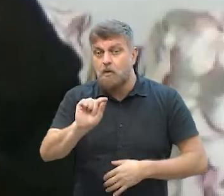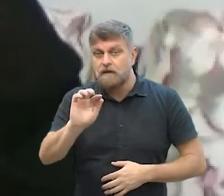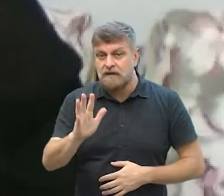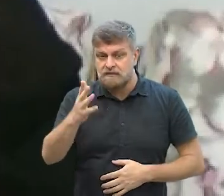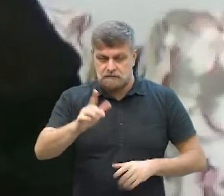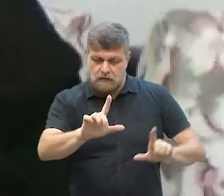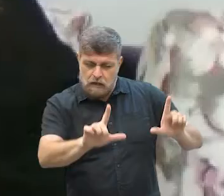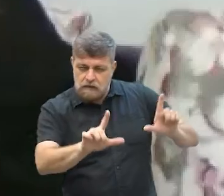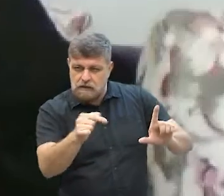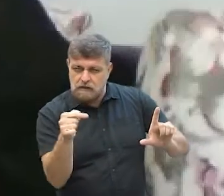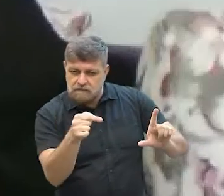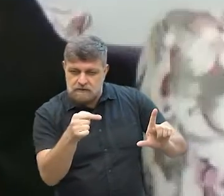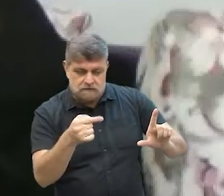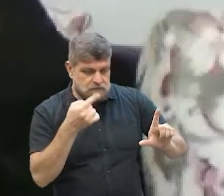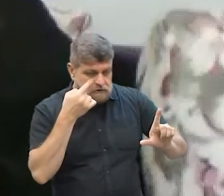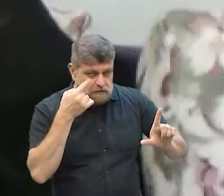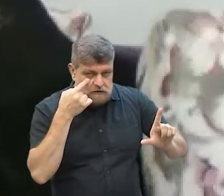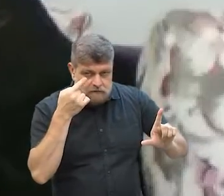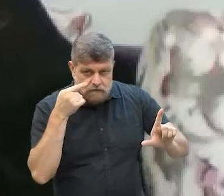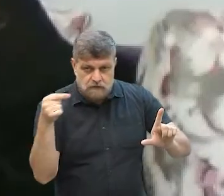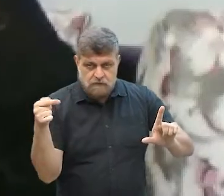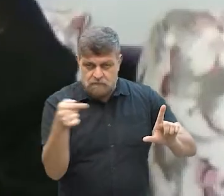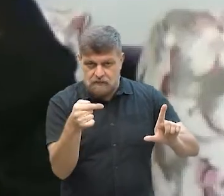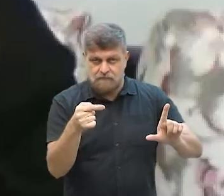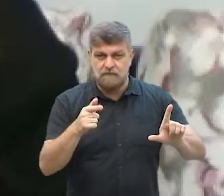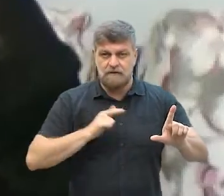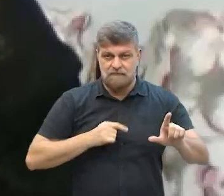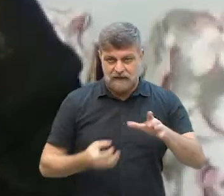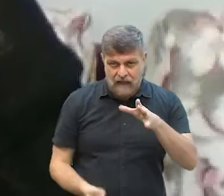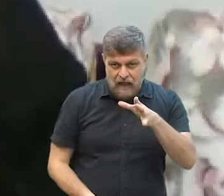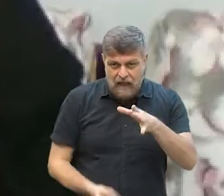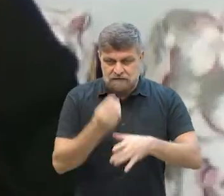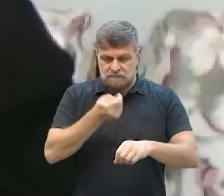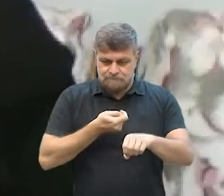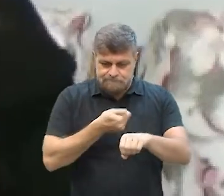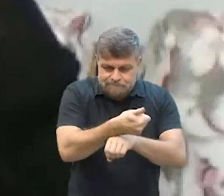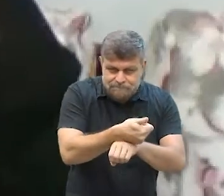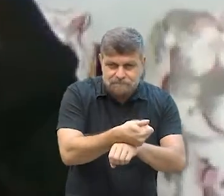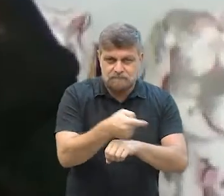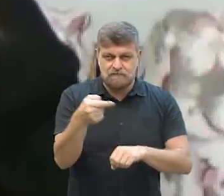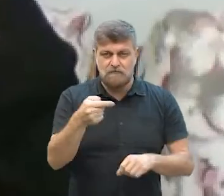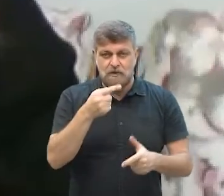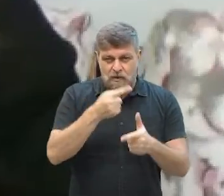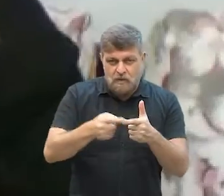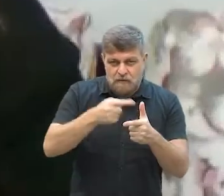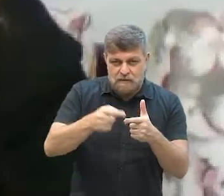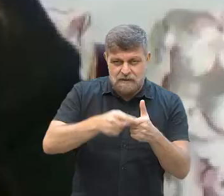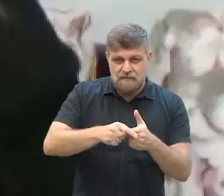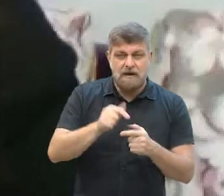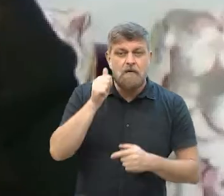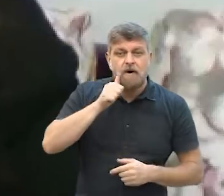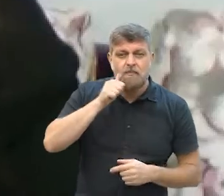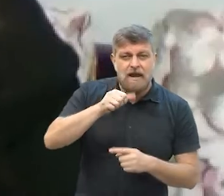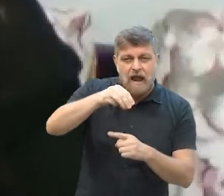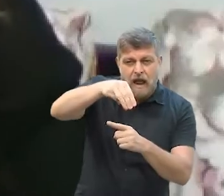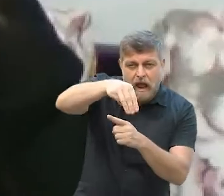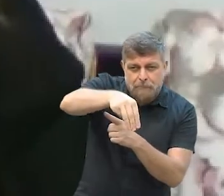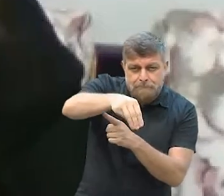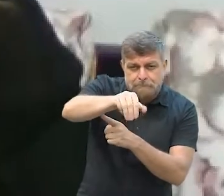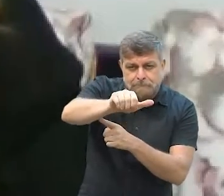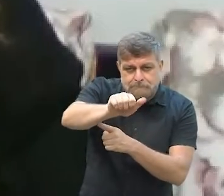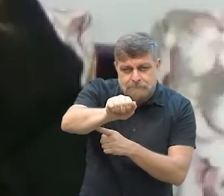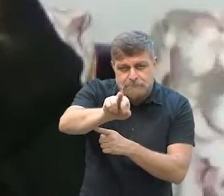gente teve no noticiário sobre aquele golpe, aquele caso da Mariana Ferrer, que